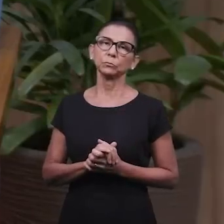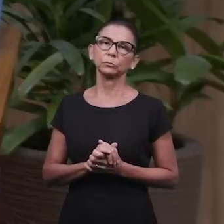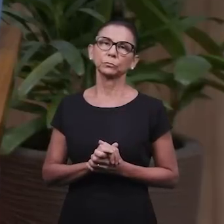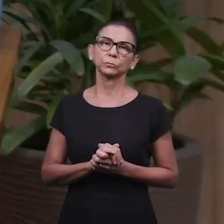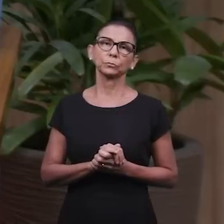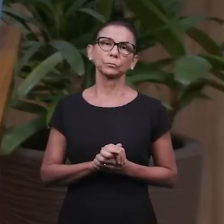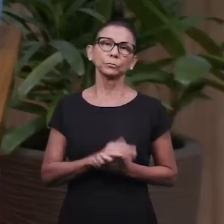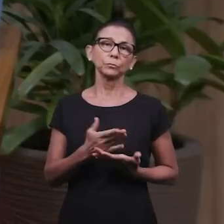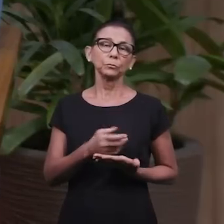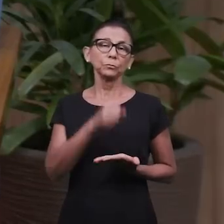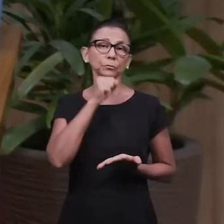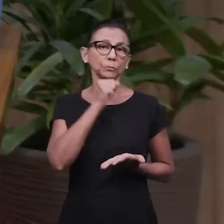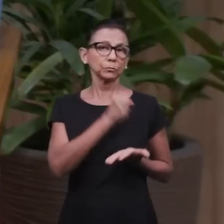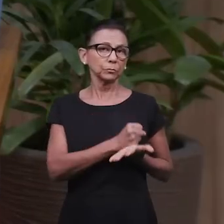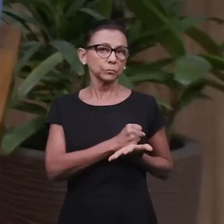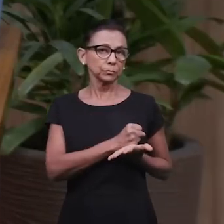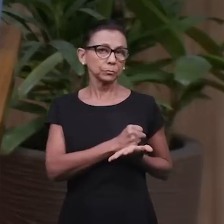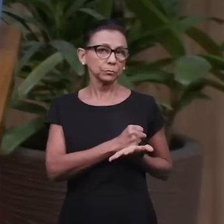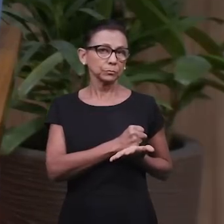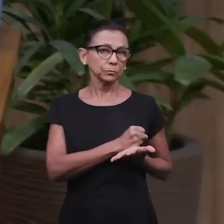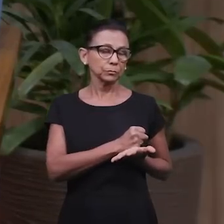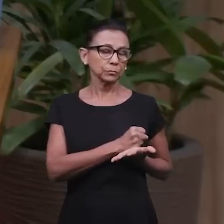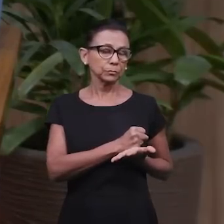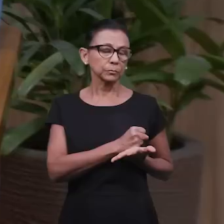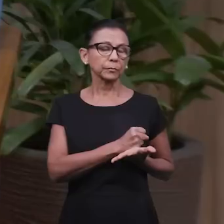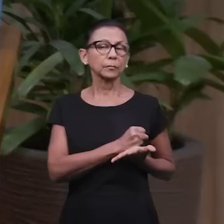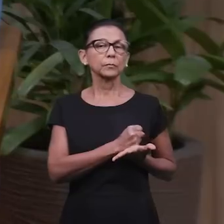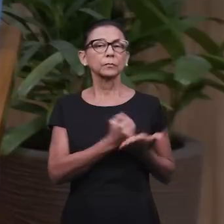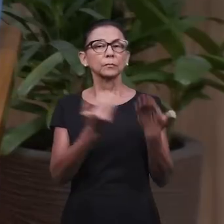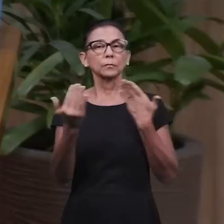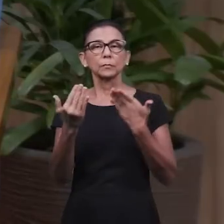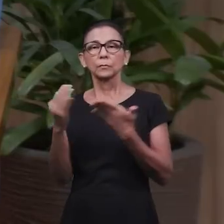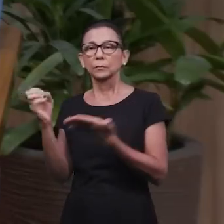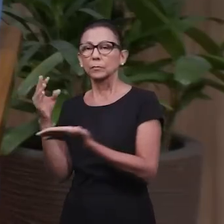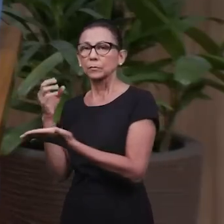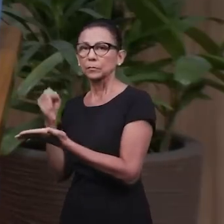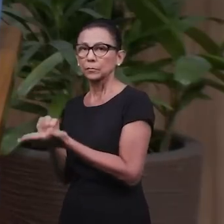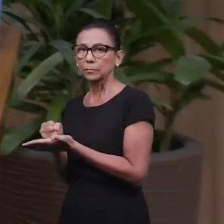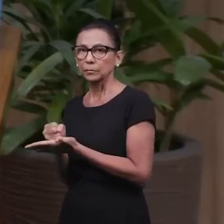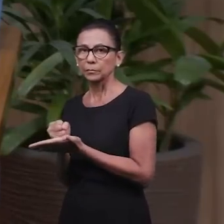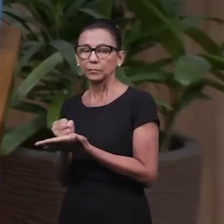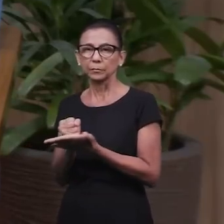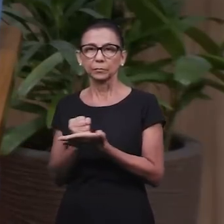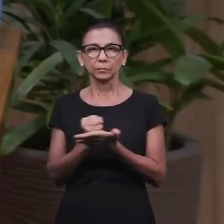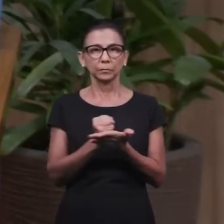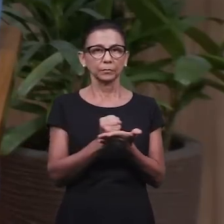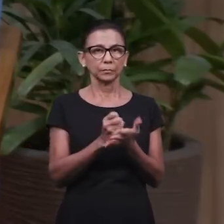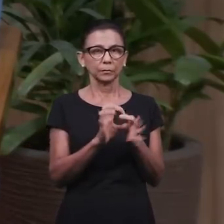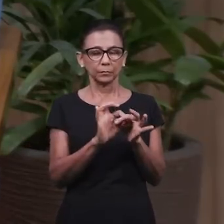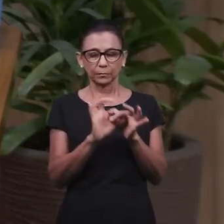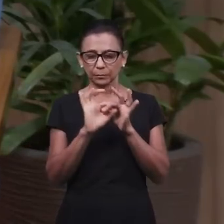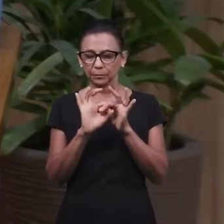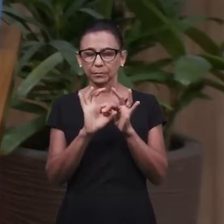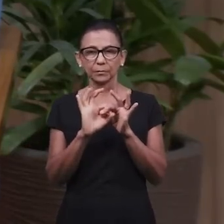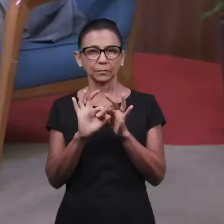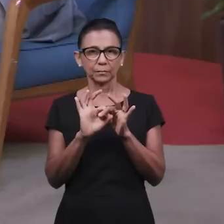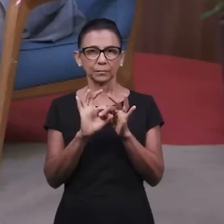aspecto do Velho Testamento, registrado no Velho Testamento, mas também no Novo Testamento, para exatamente mostrar essa